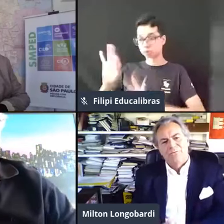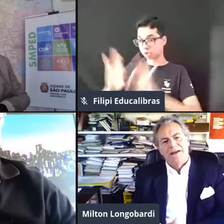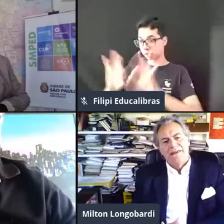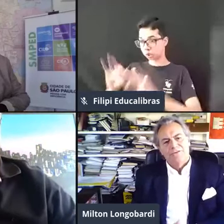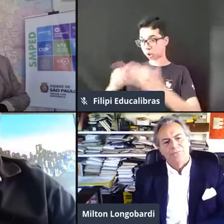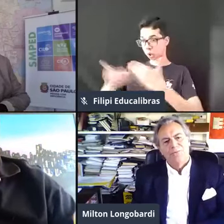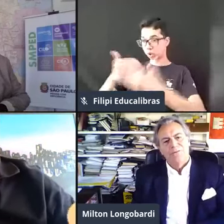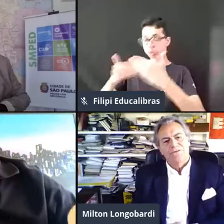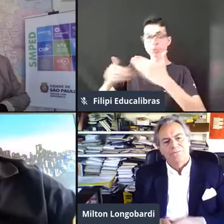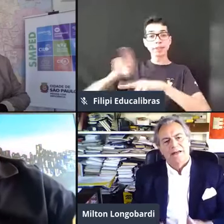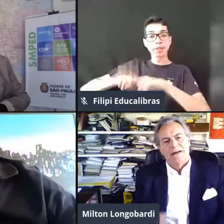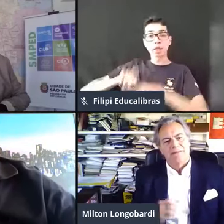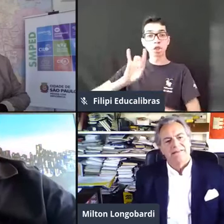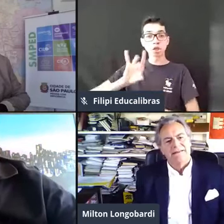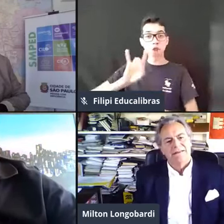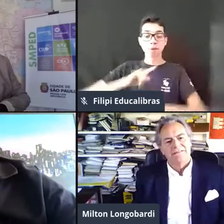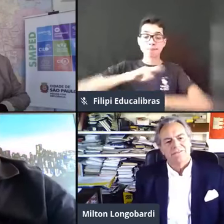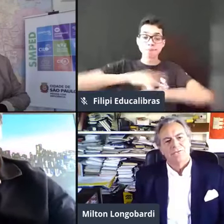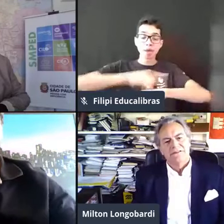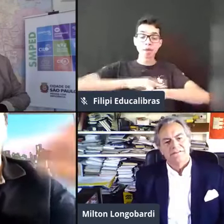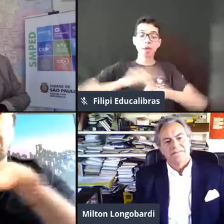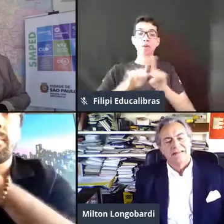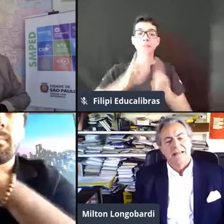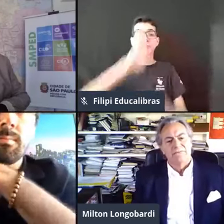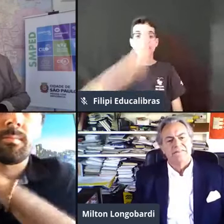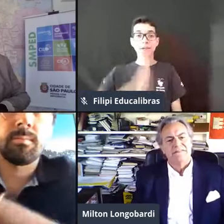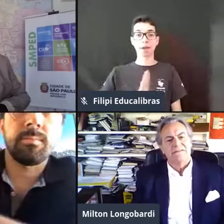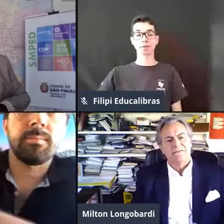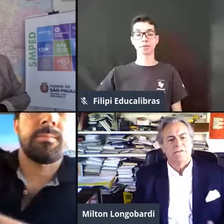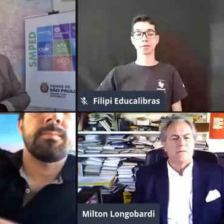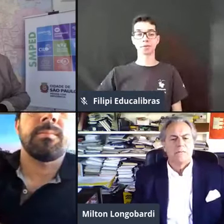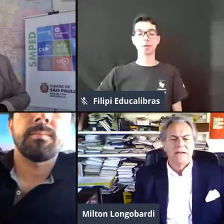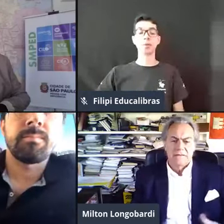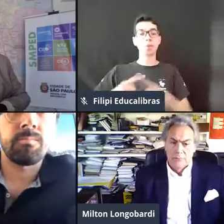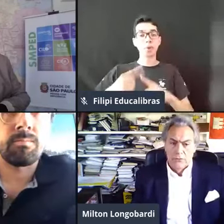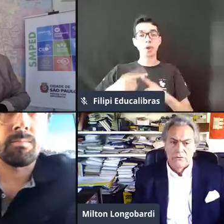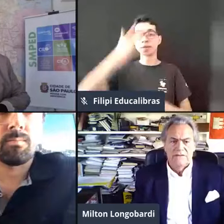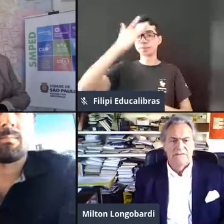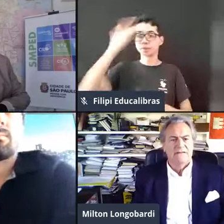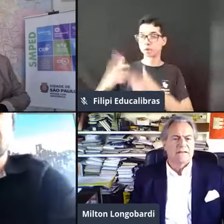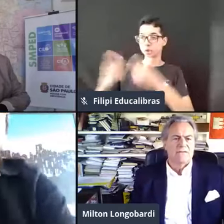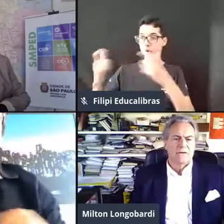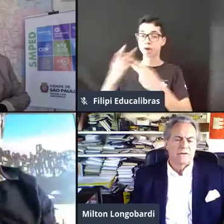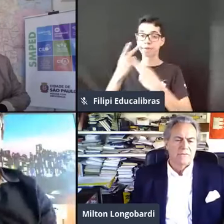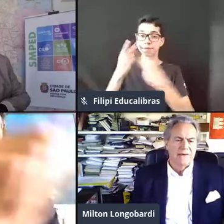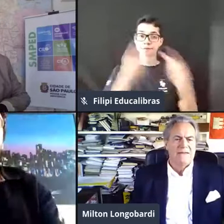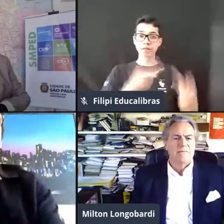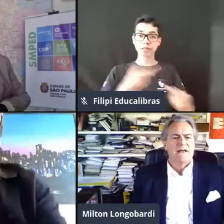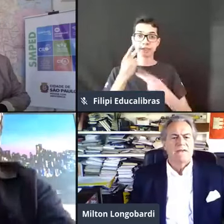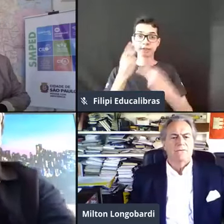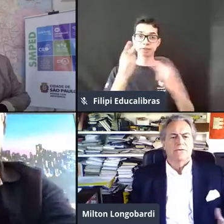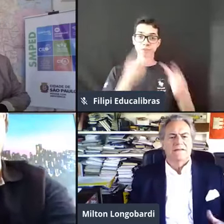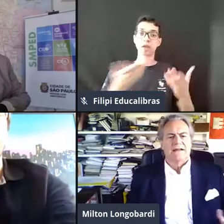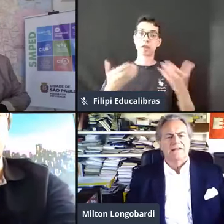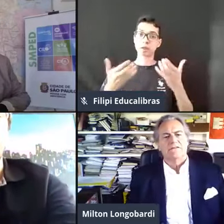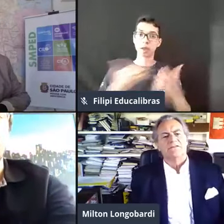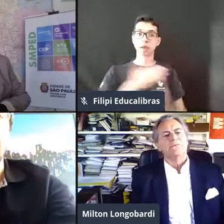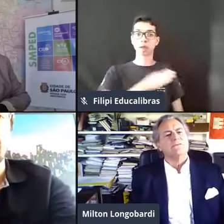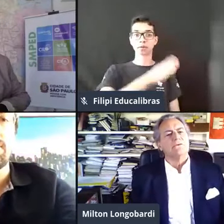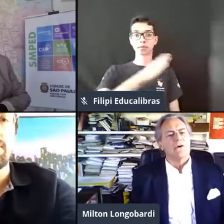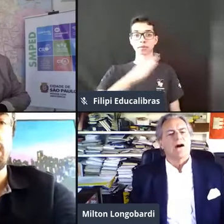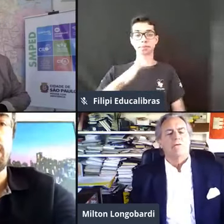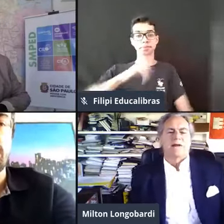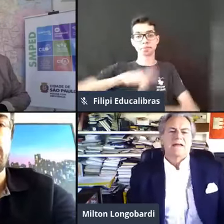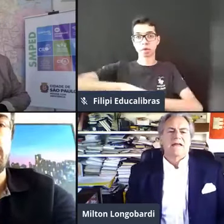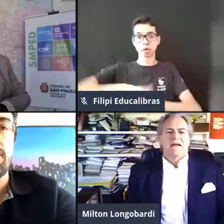e os banheiros públicos para atender esses turistas que lá visitam. Normalmente tem muito visita que vai de manhã e volta à tarde, então eles